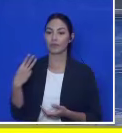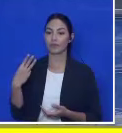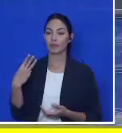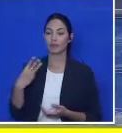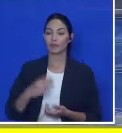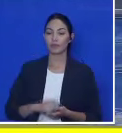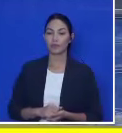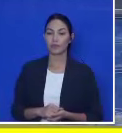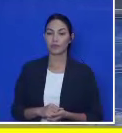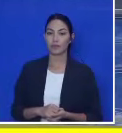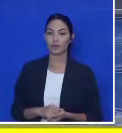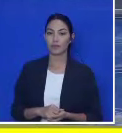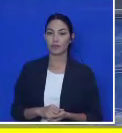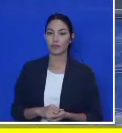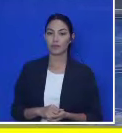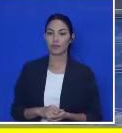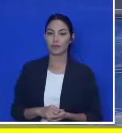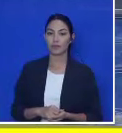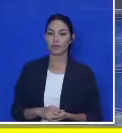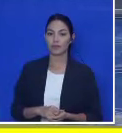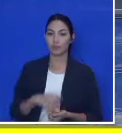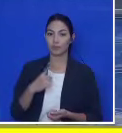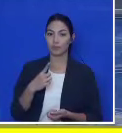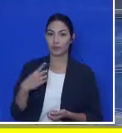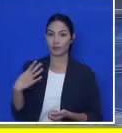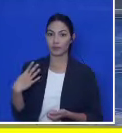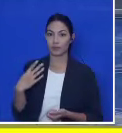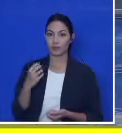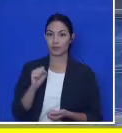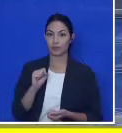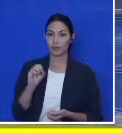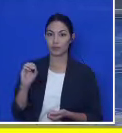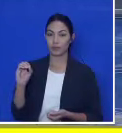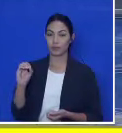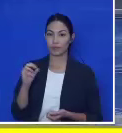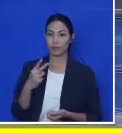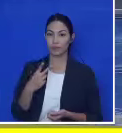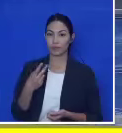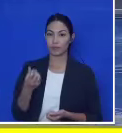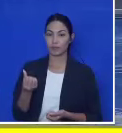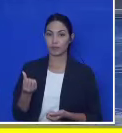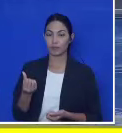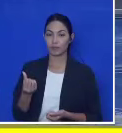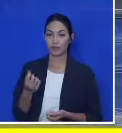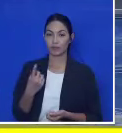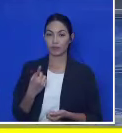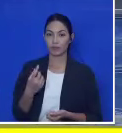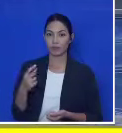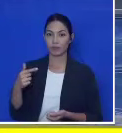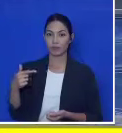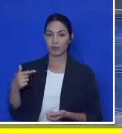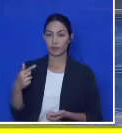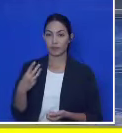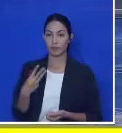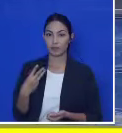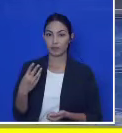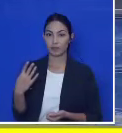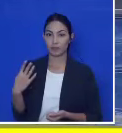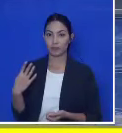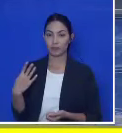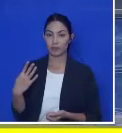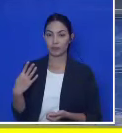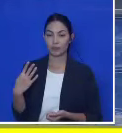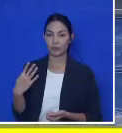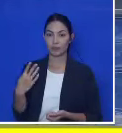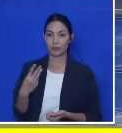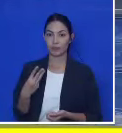1543. As 7 dezenas sorteadas foram 14, 80, 26, 17,